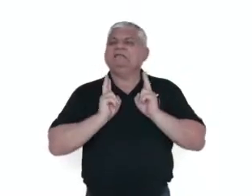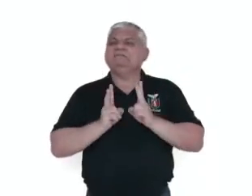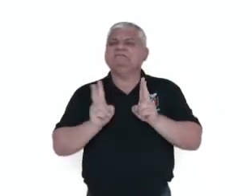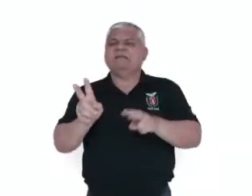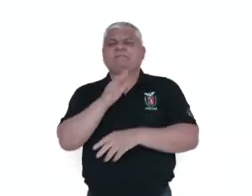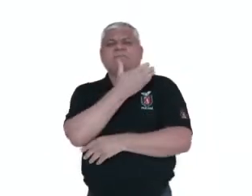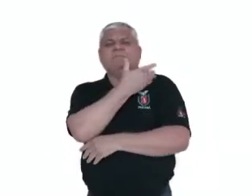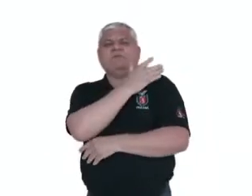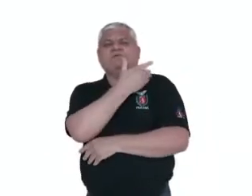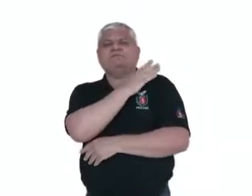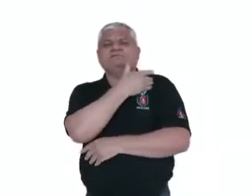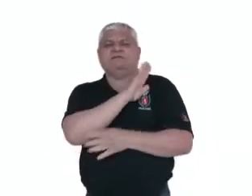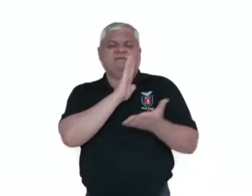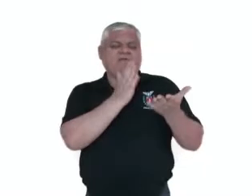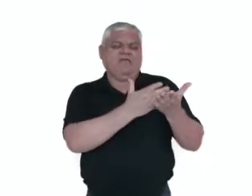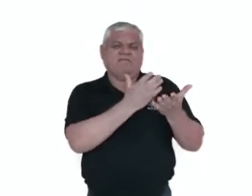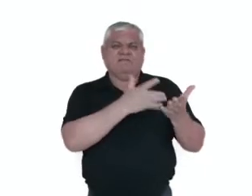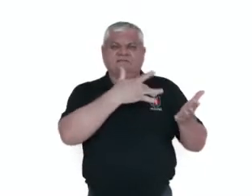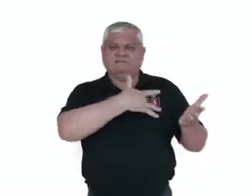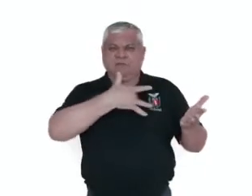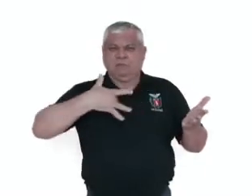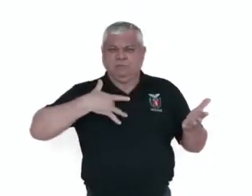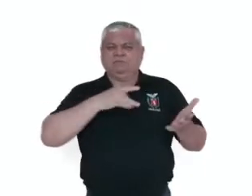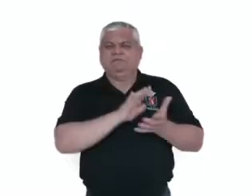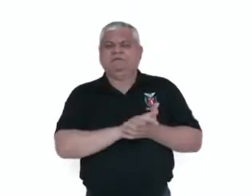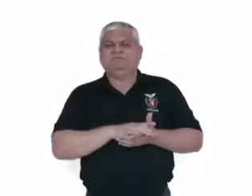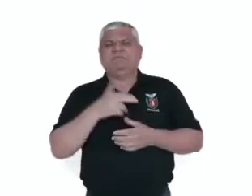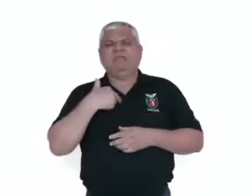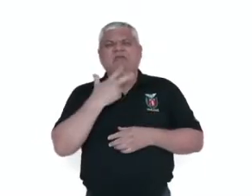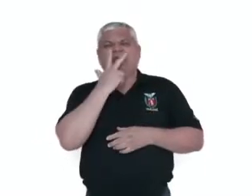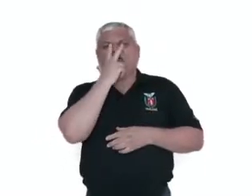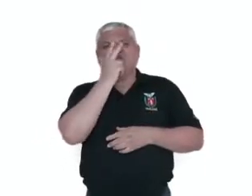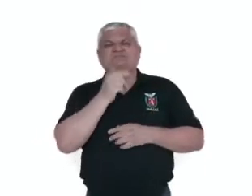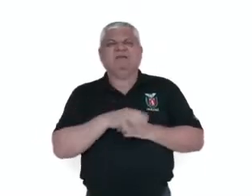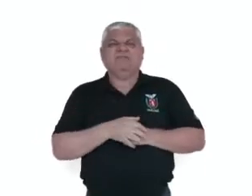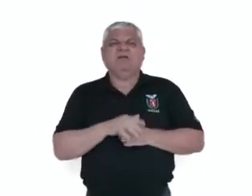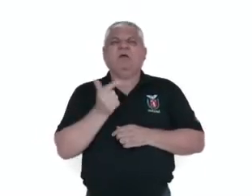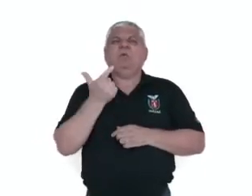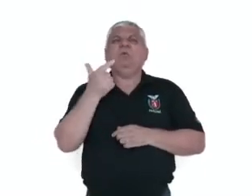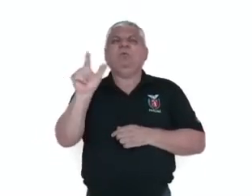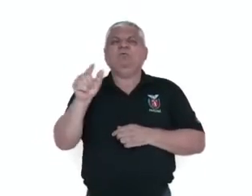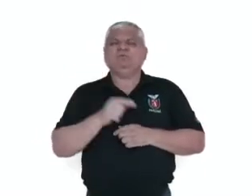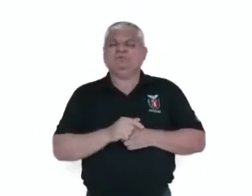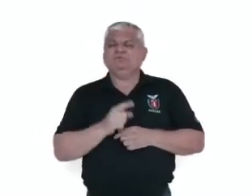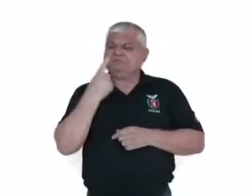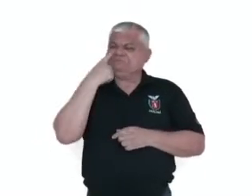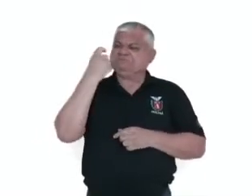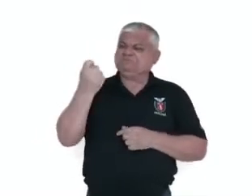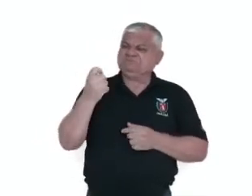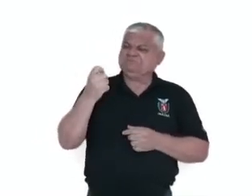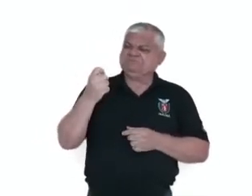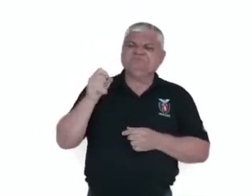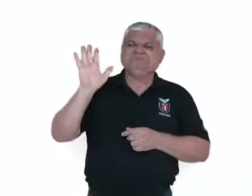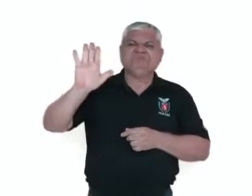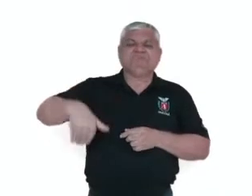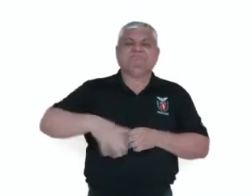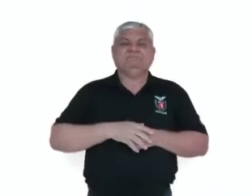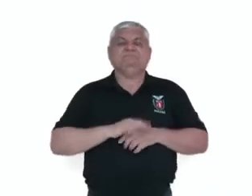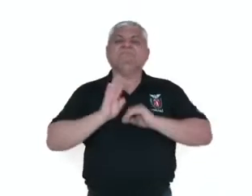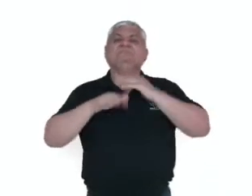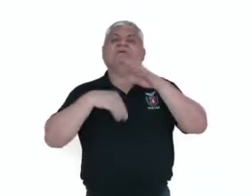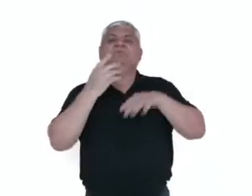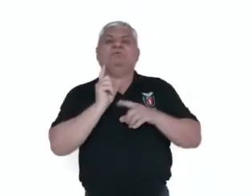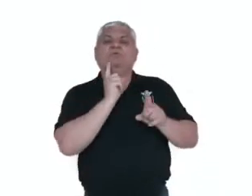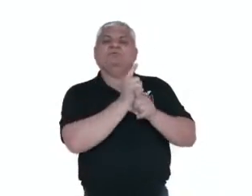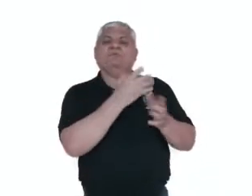preconceito com revistas de saúde. Achava o conteúdo técnico e desinteressante. No entanto, encontrei um exemplar da Viva